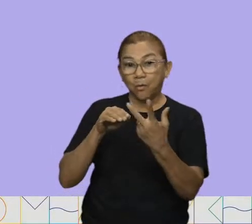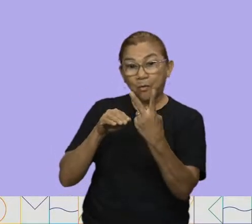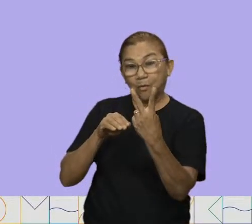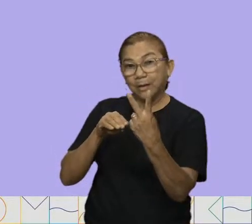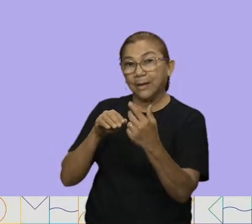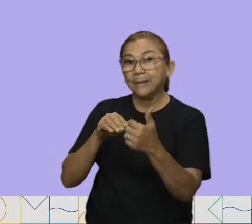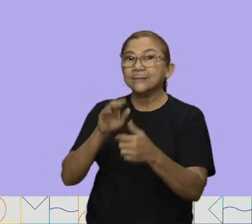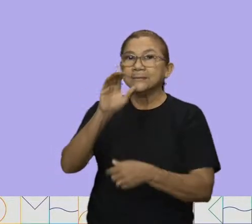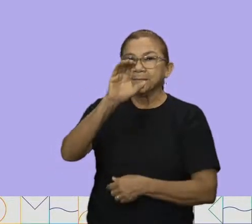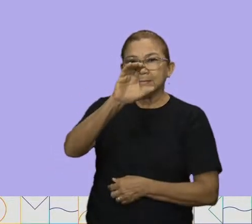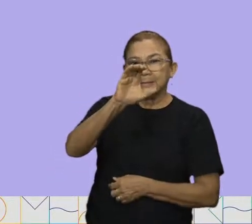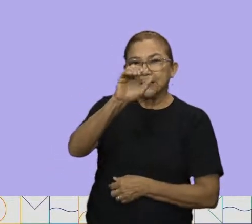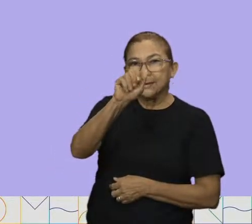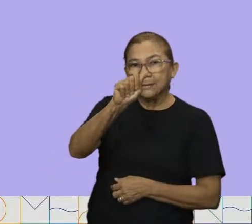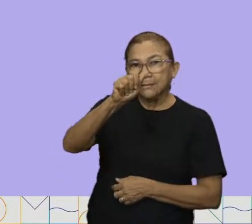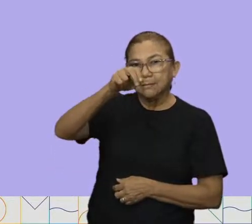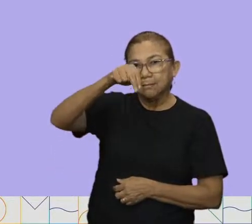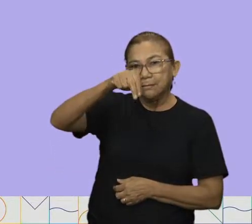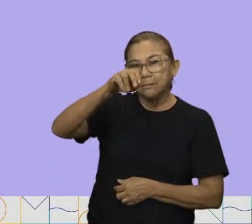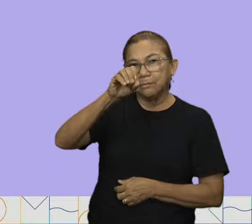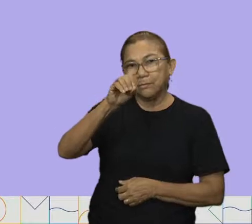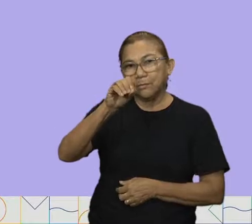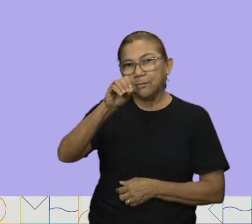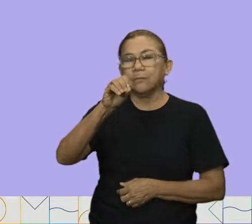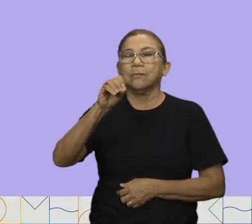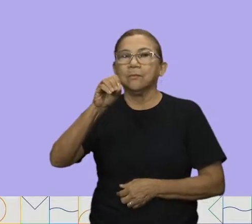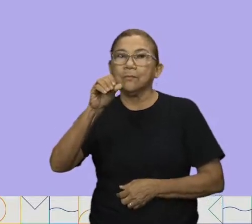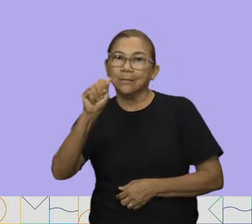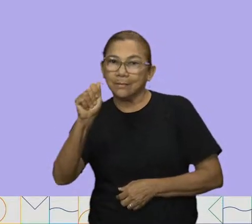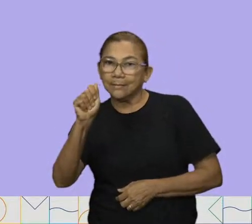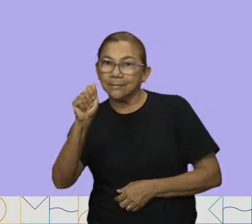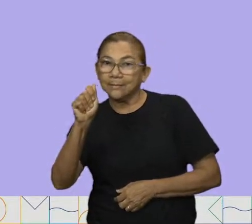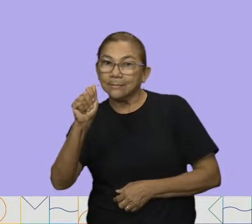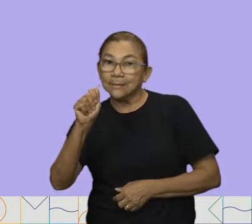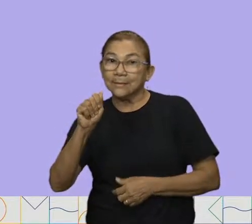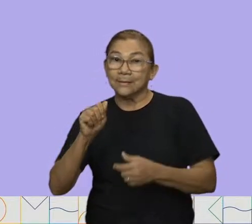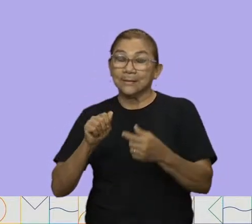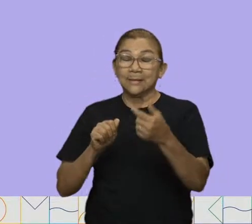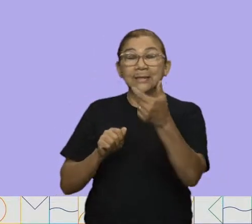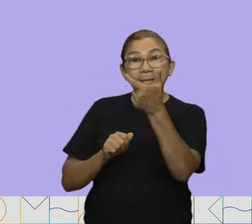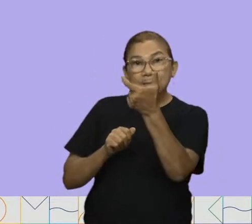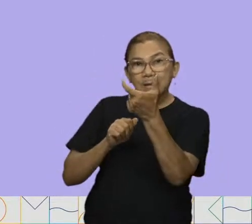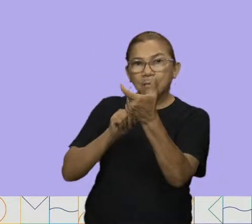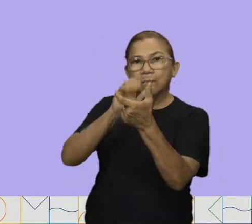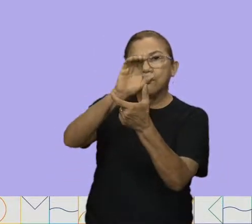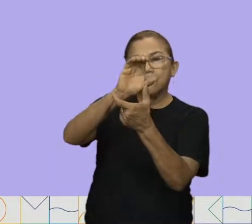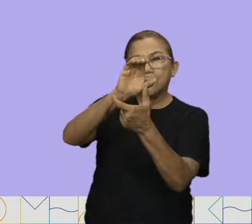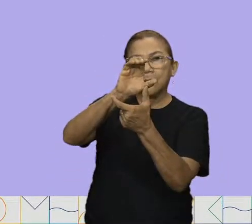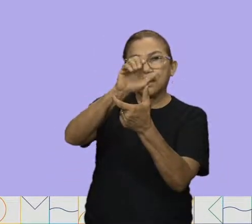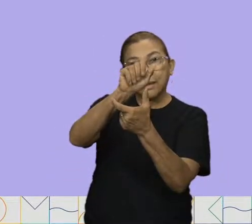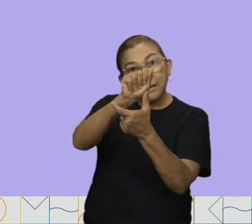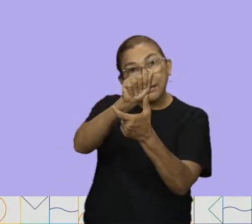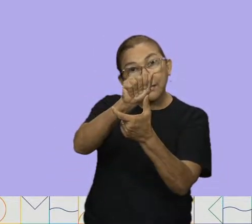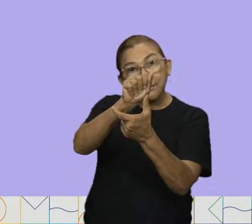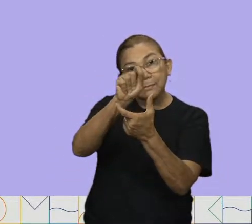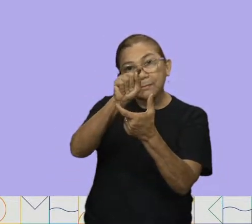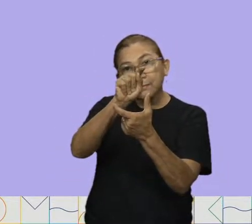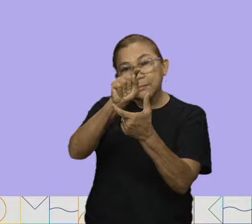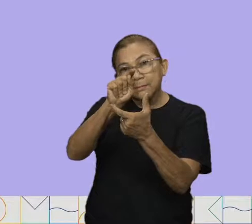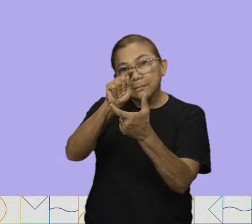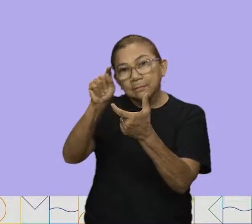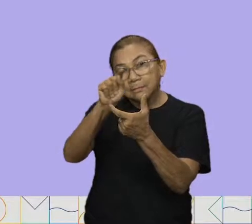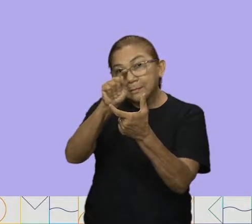Canoa, certo? Se a gente fosse separar essa sílaba, como é que ficaria essa palavra separadinha?